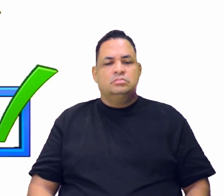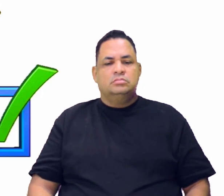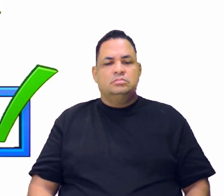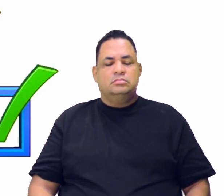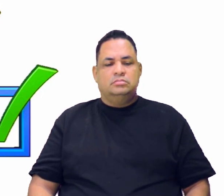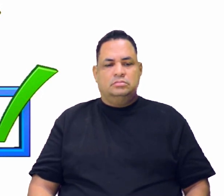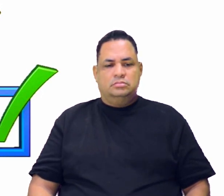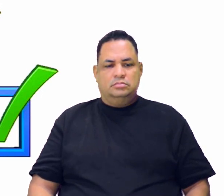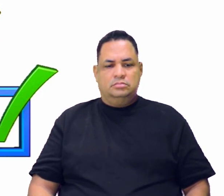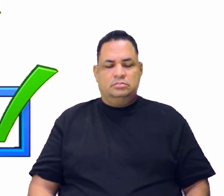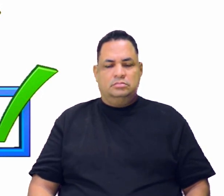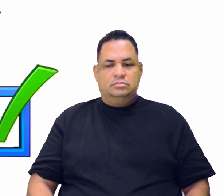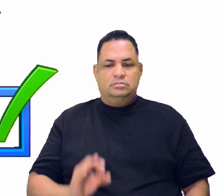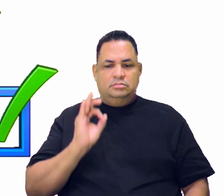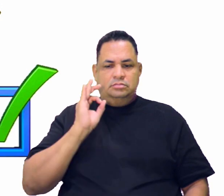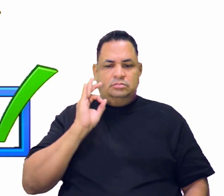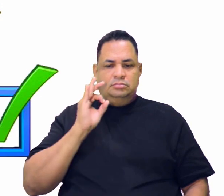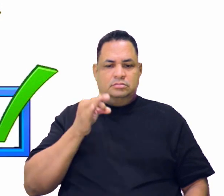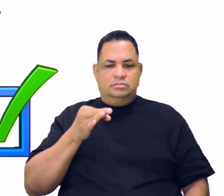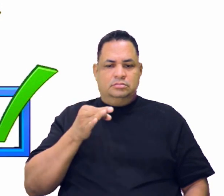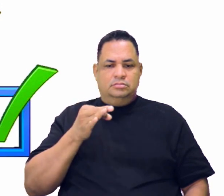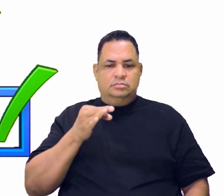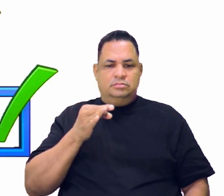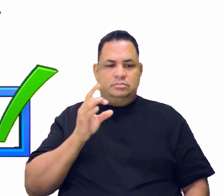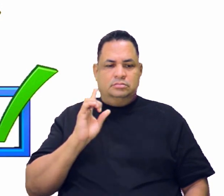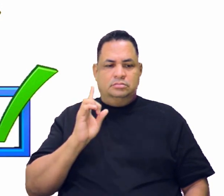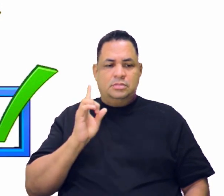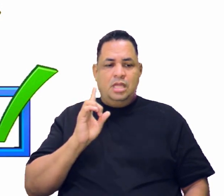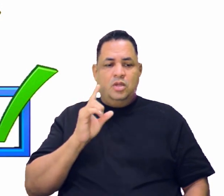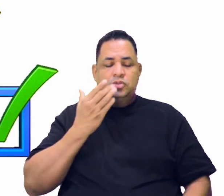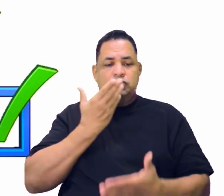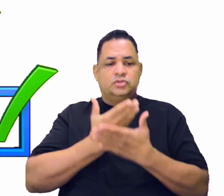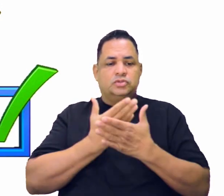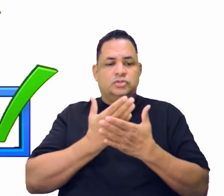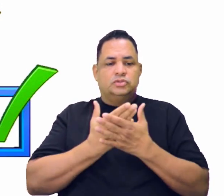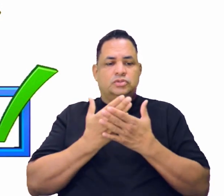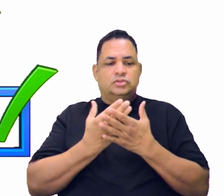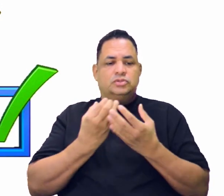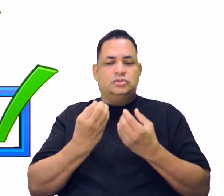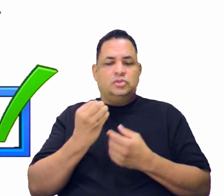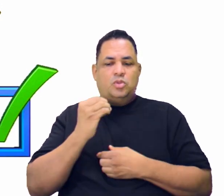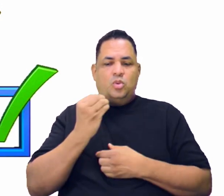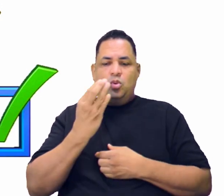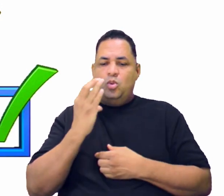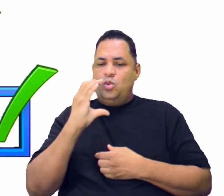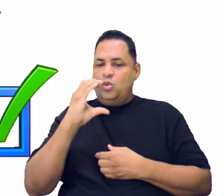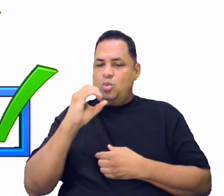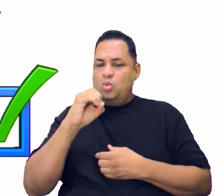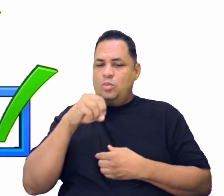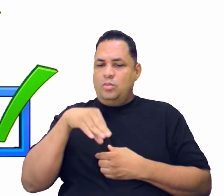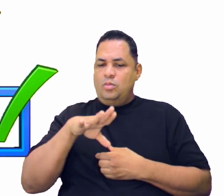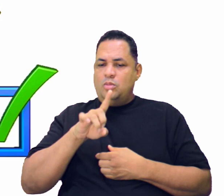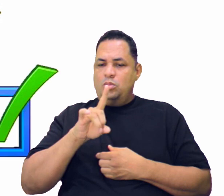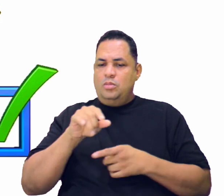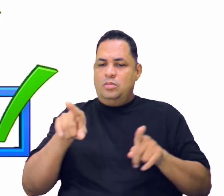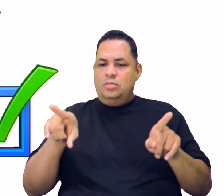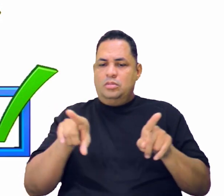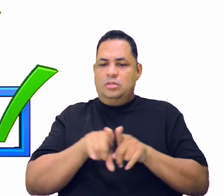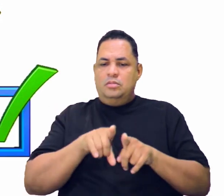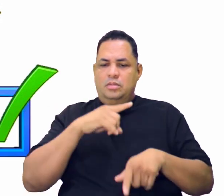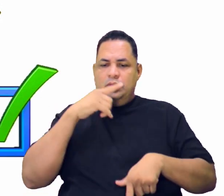que ainda tem mais, tá certo? Então, ó, não só estuda, como também